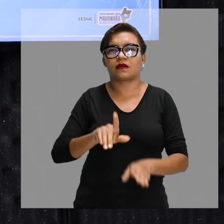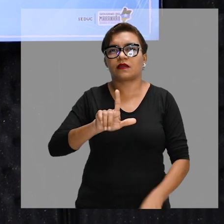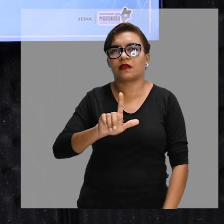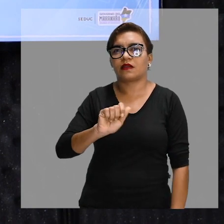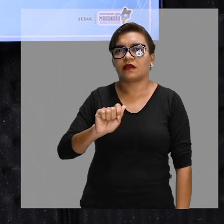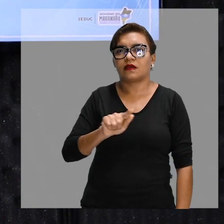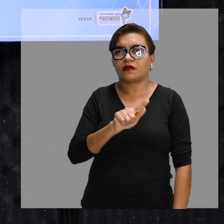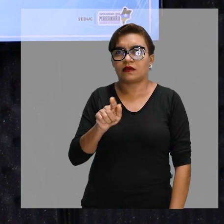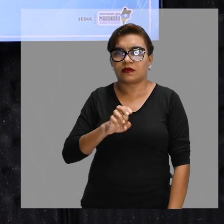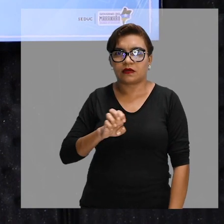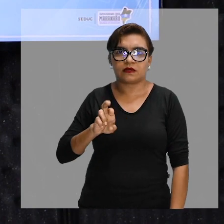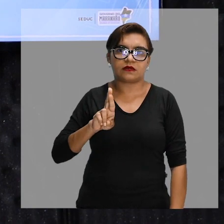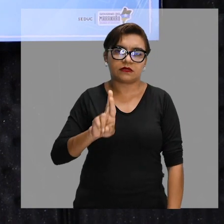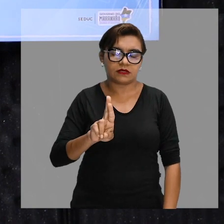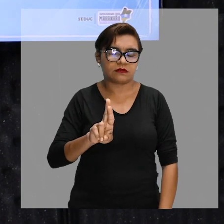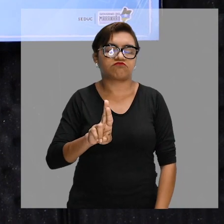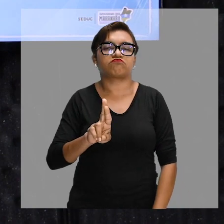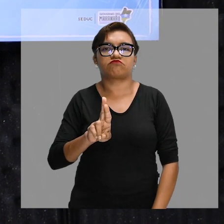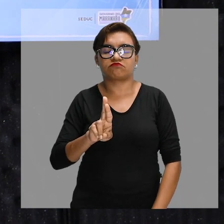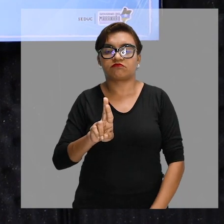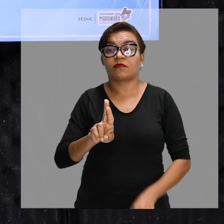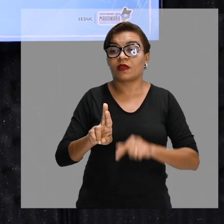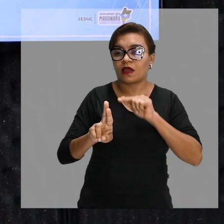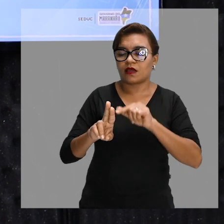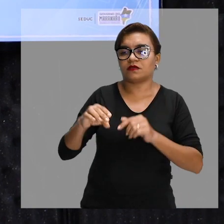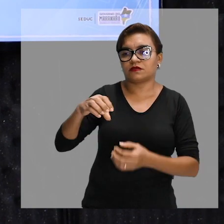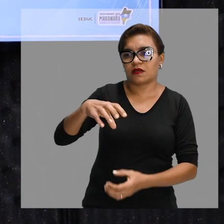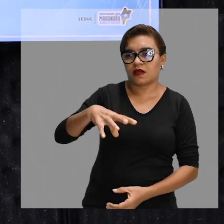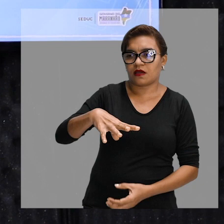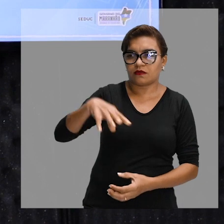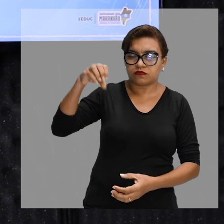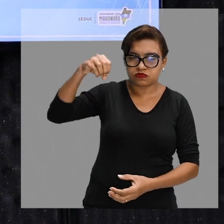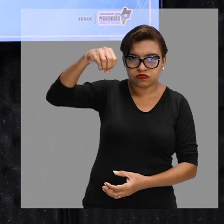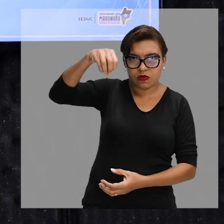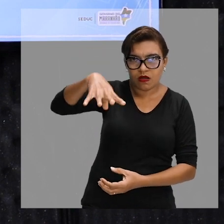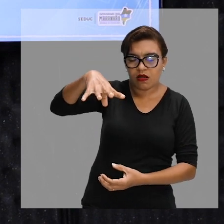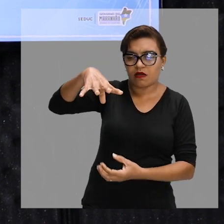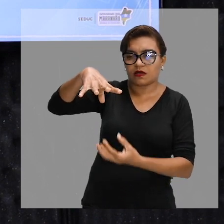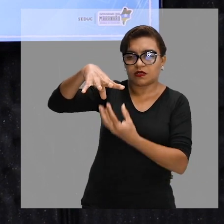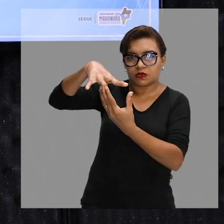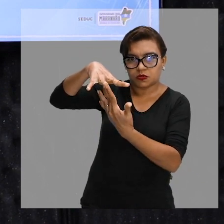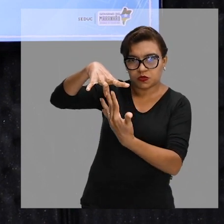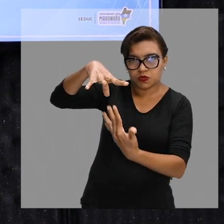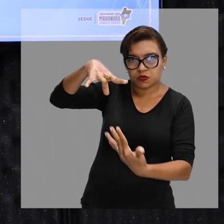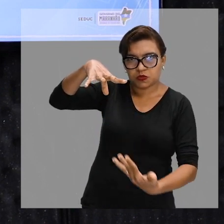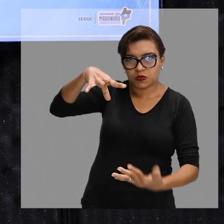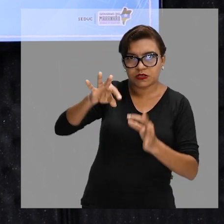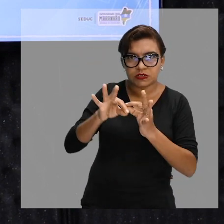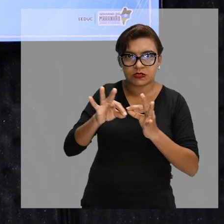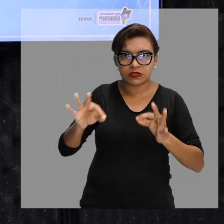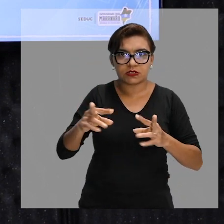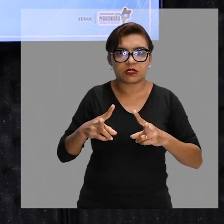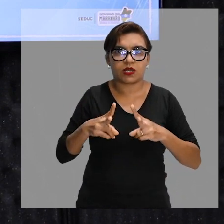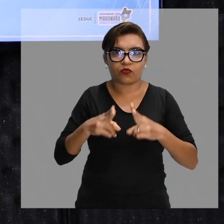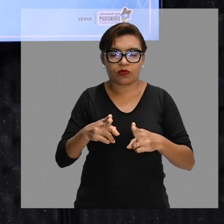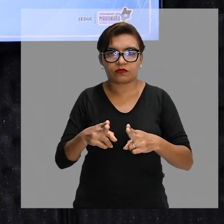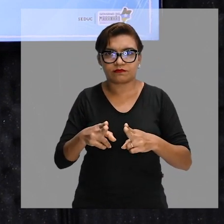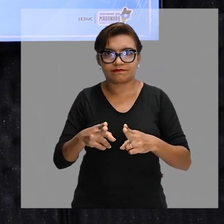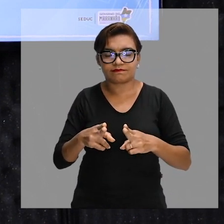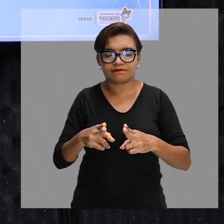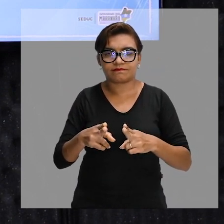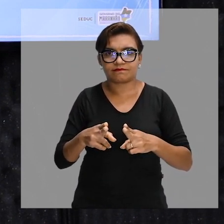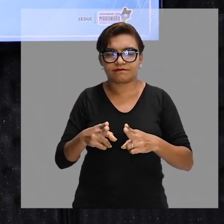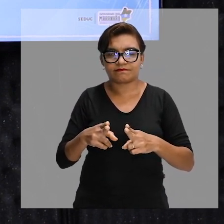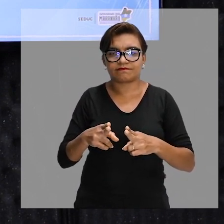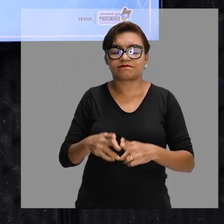ok? Onde esses raios eles vão manter ali a mesma configuração, a mesma distância, até chegar ao seu alvo, ok? Então,